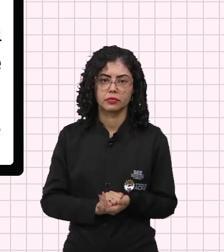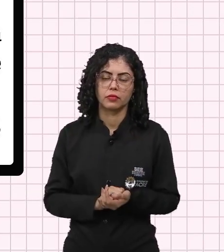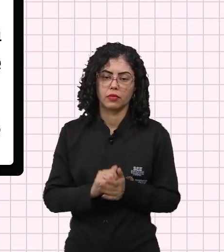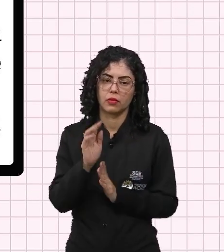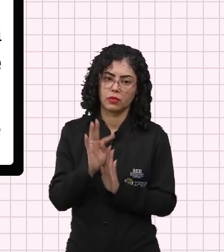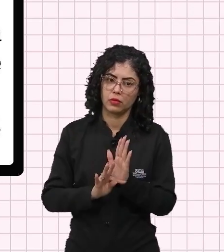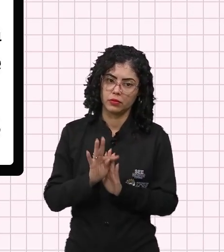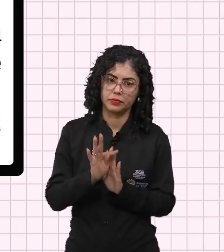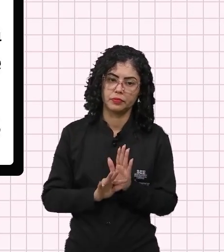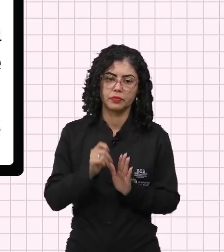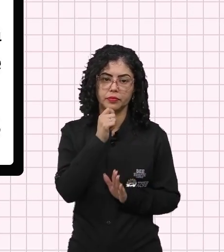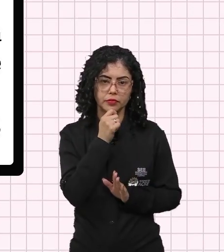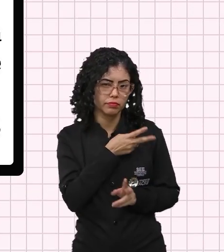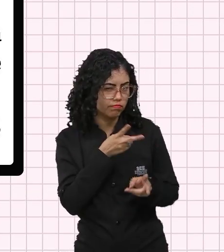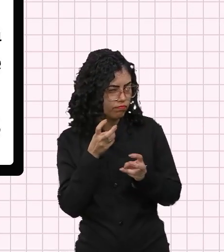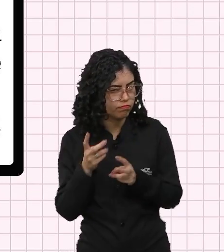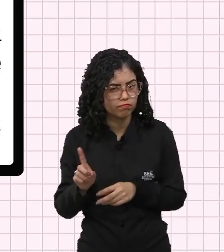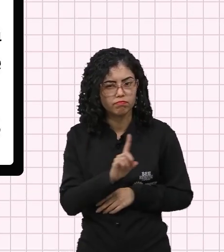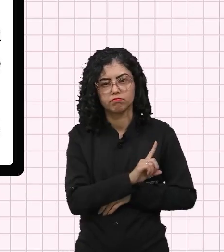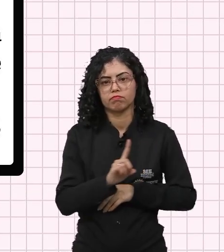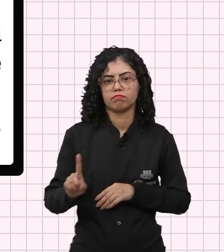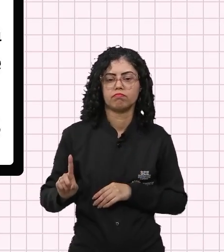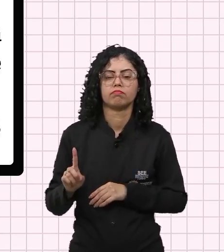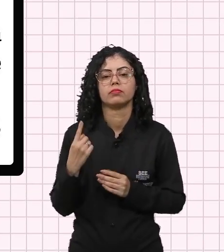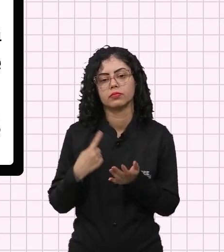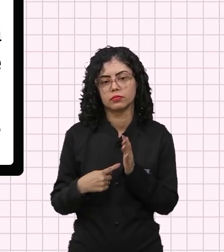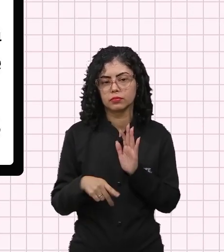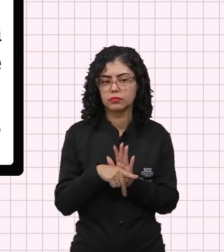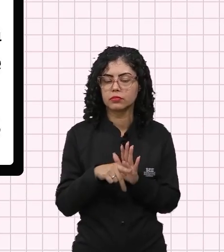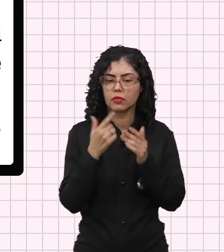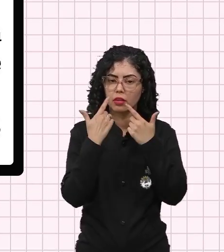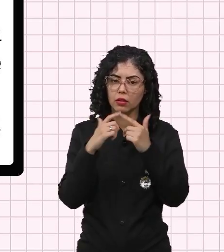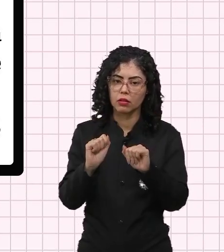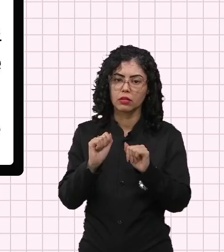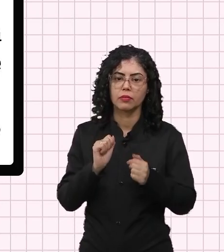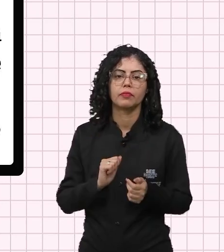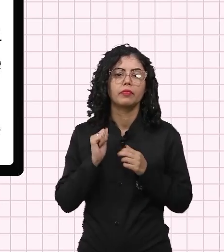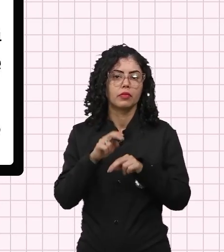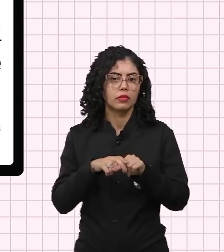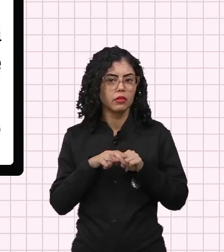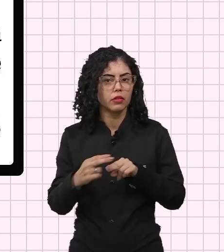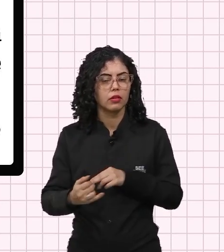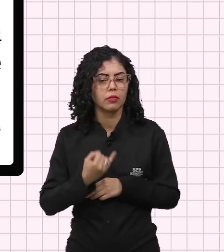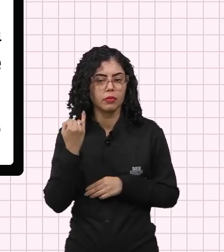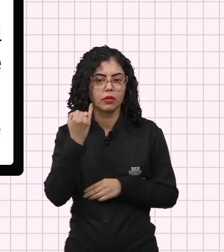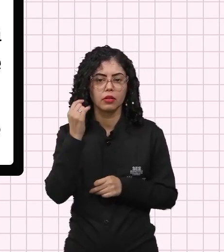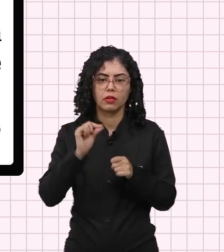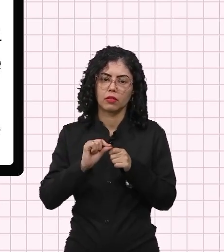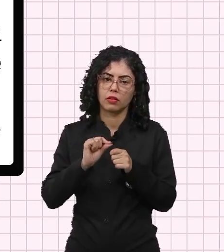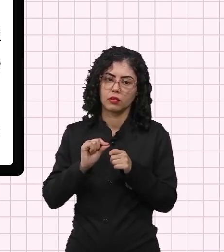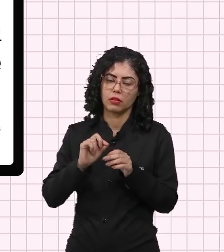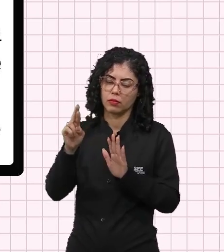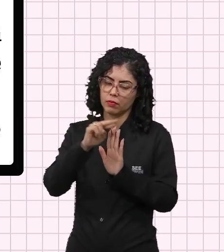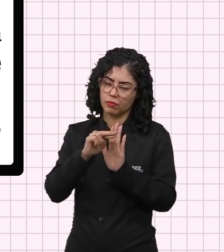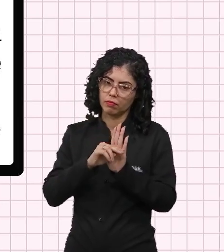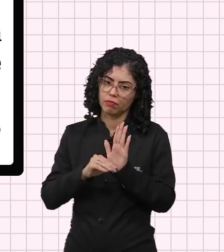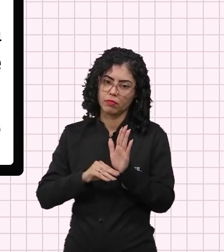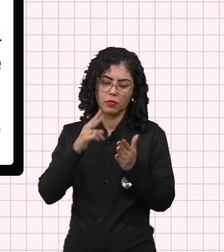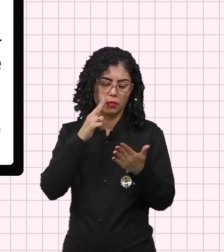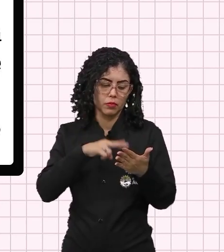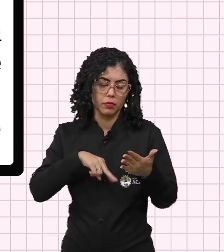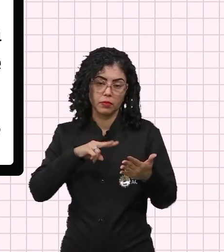no início, você nem percebe essas marcas linguísticas. Por isso que é importante nós fazermos análise durante a